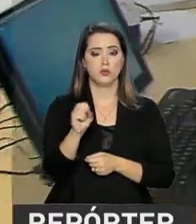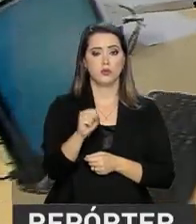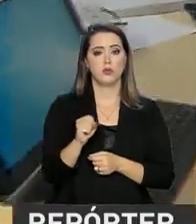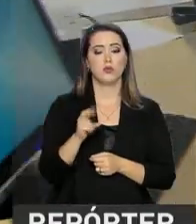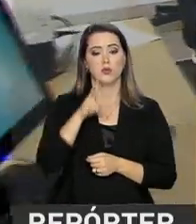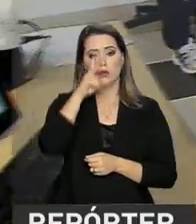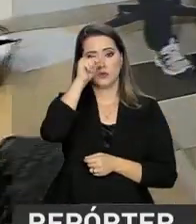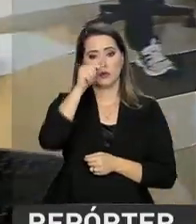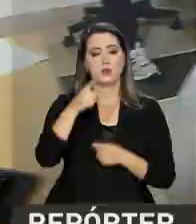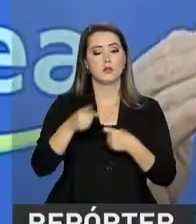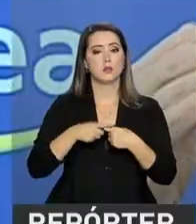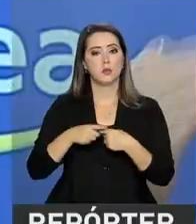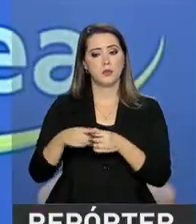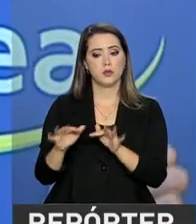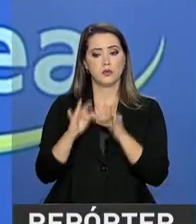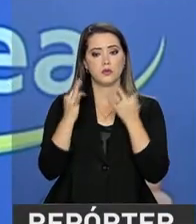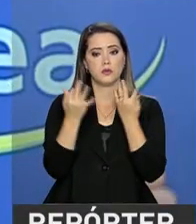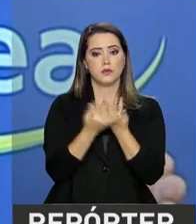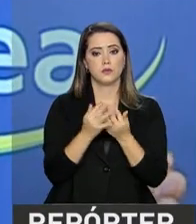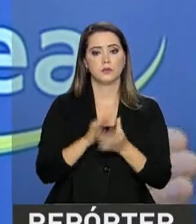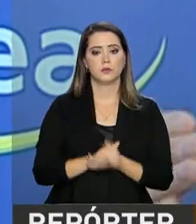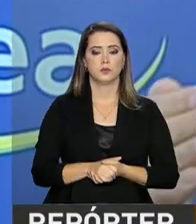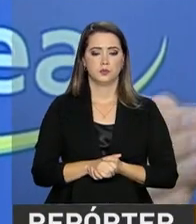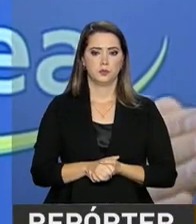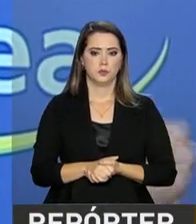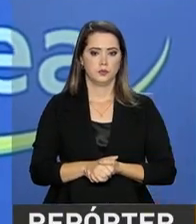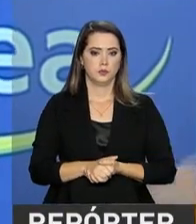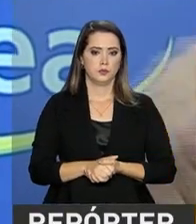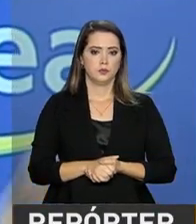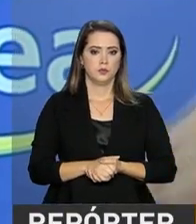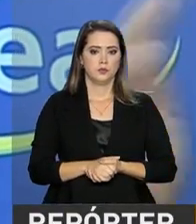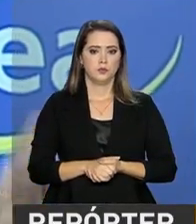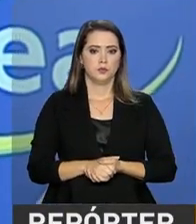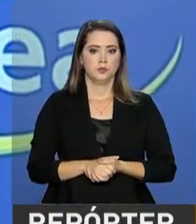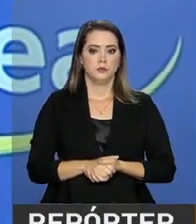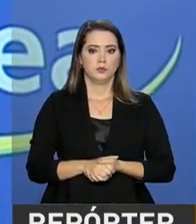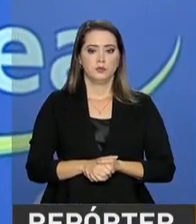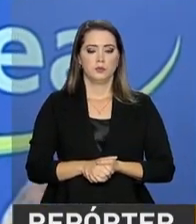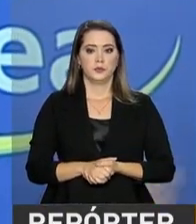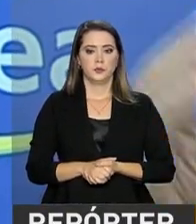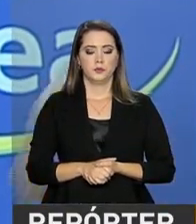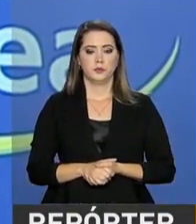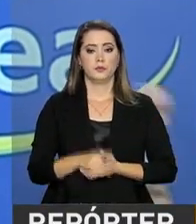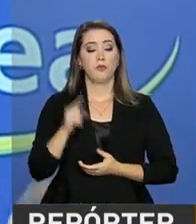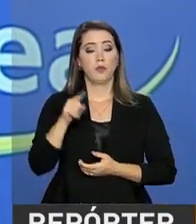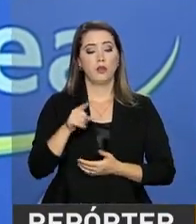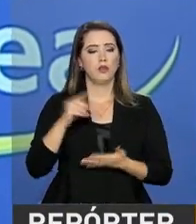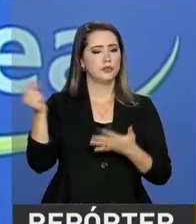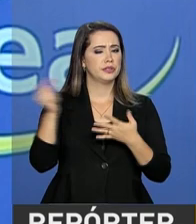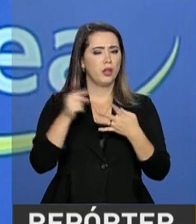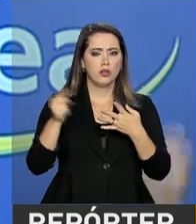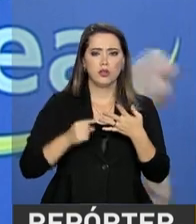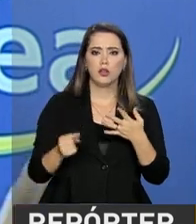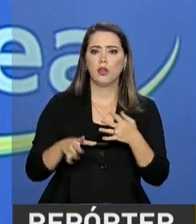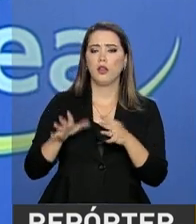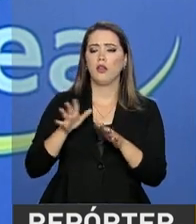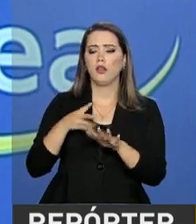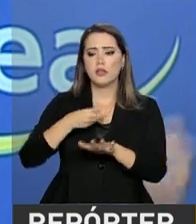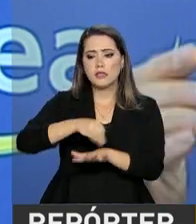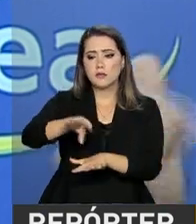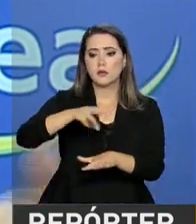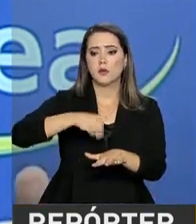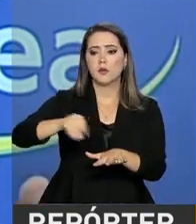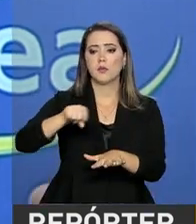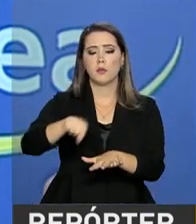do médico da família. O Desafio da Nação tem uma série de eixos que orienta a sociedade para a sociedade tornar